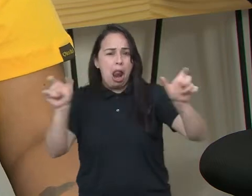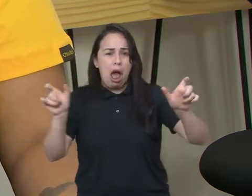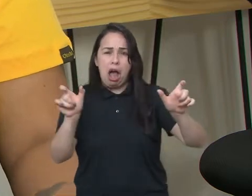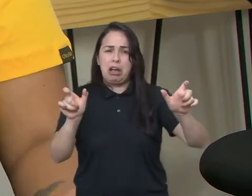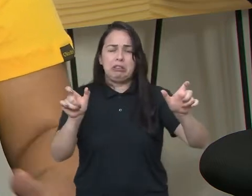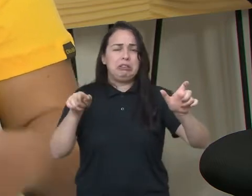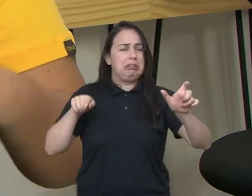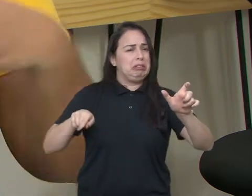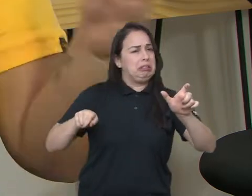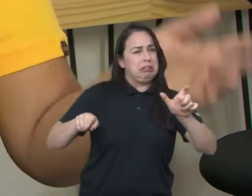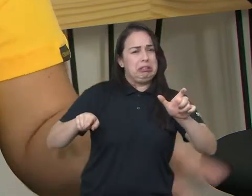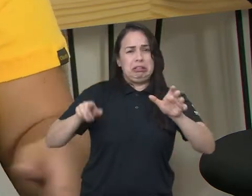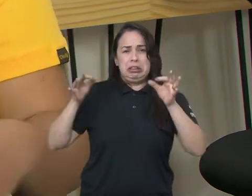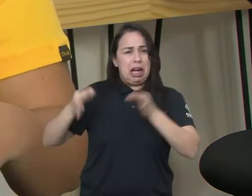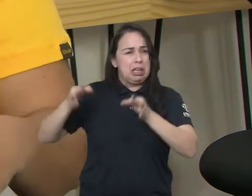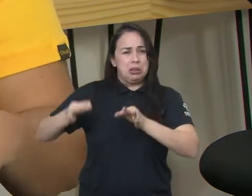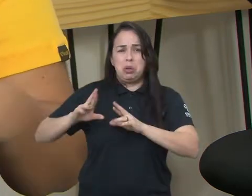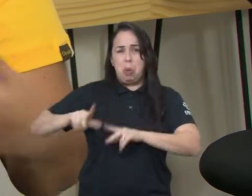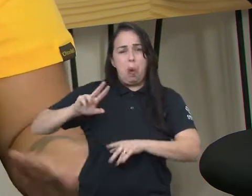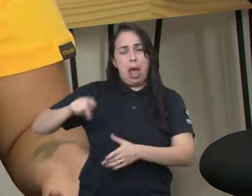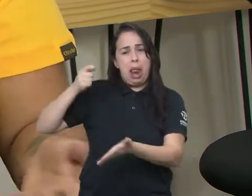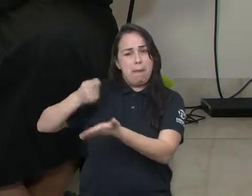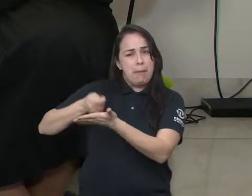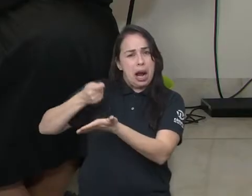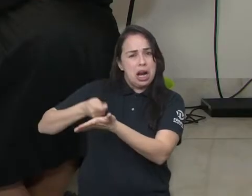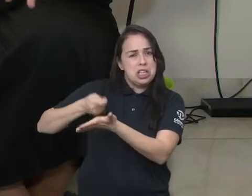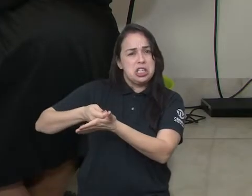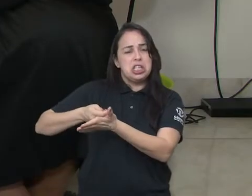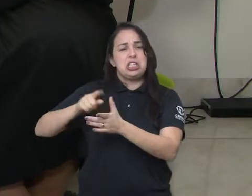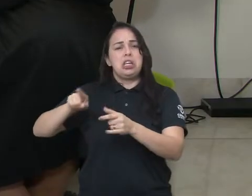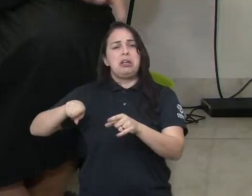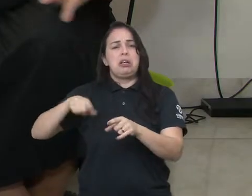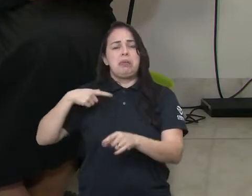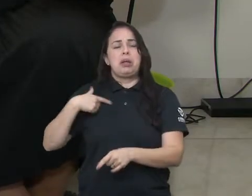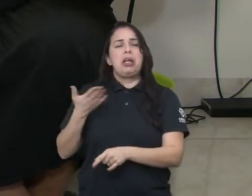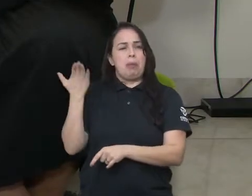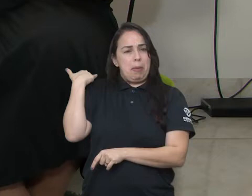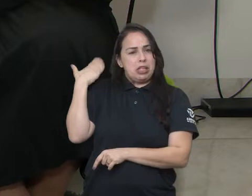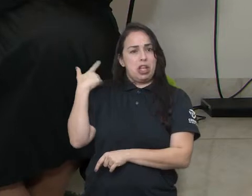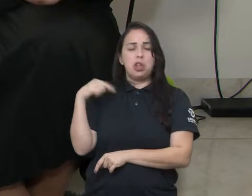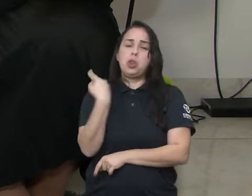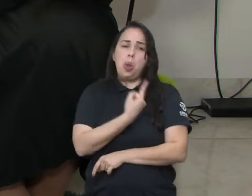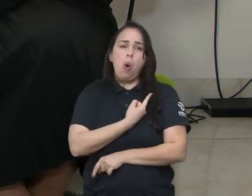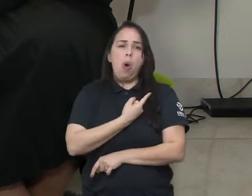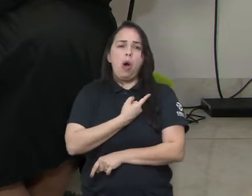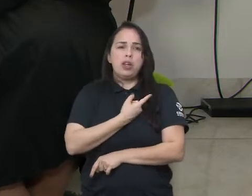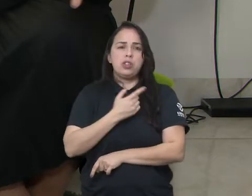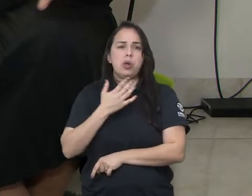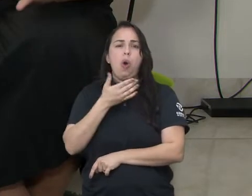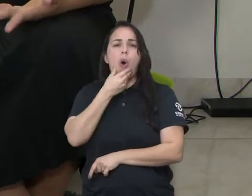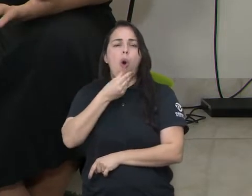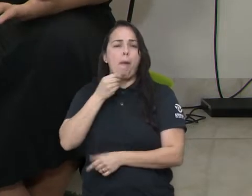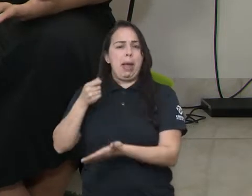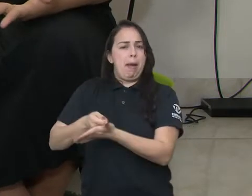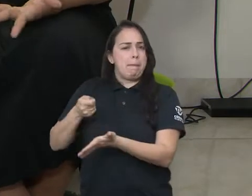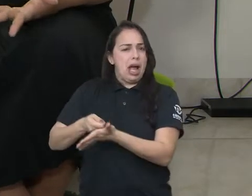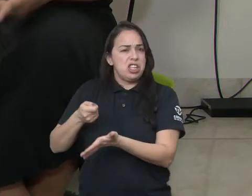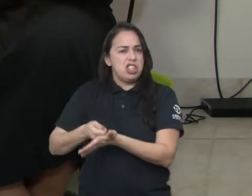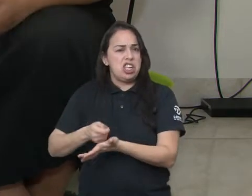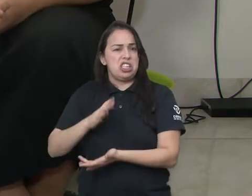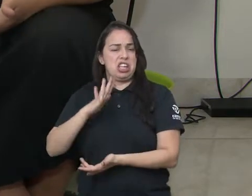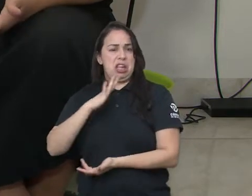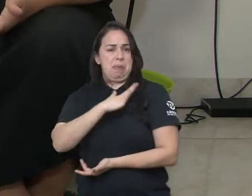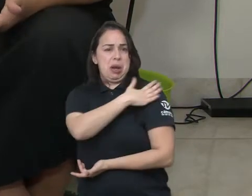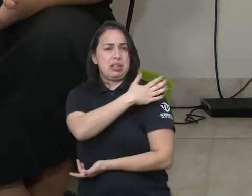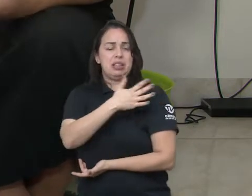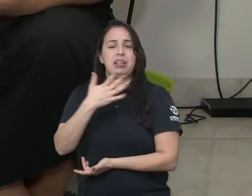e era, assim, muito tosco, machista. Tinha muito disso, porque a gente era machista, a gente tinha muito preconceito era mais com